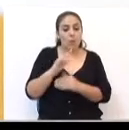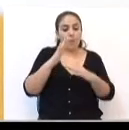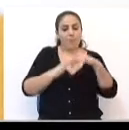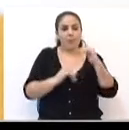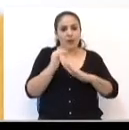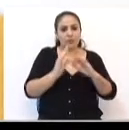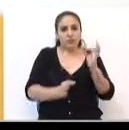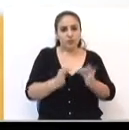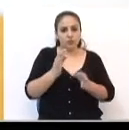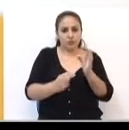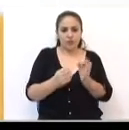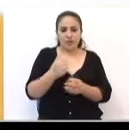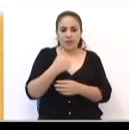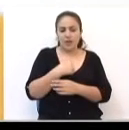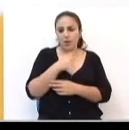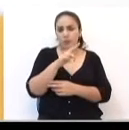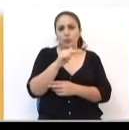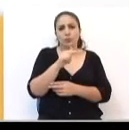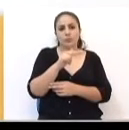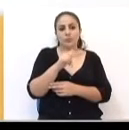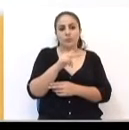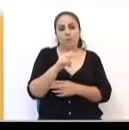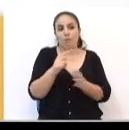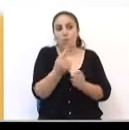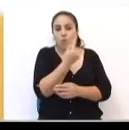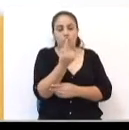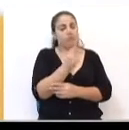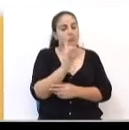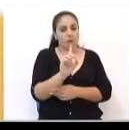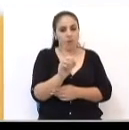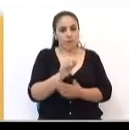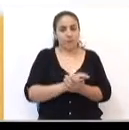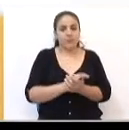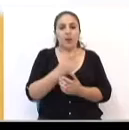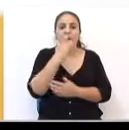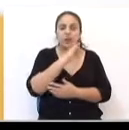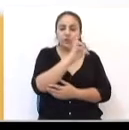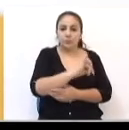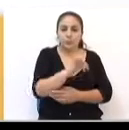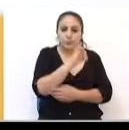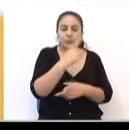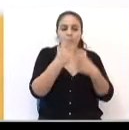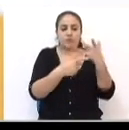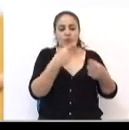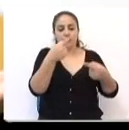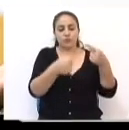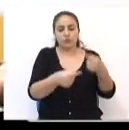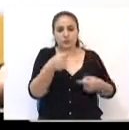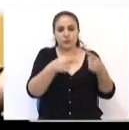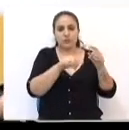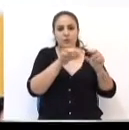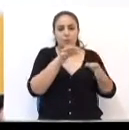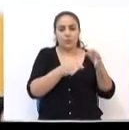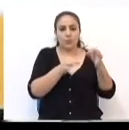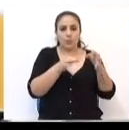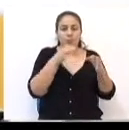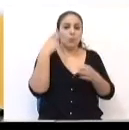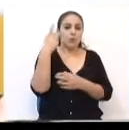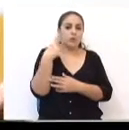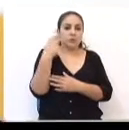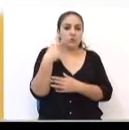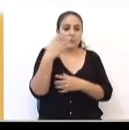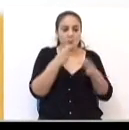arrogância afirmar que eu sou o único que detém esse conhecimento. Mas eu acho que é importante que nós pautemos o debate político pela juridicidade dos